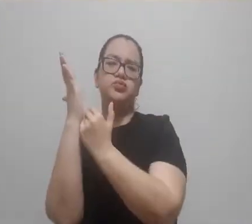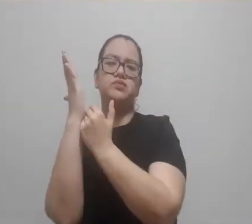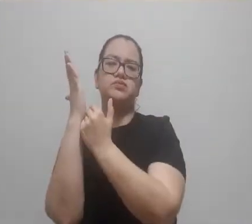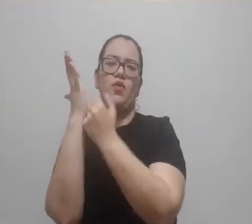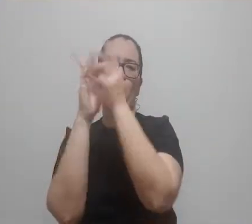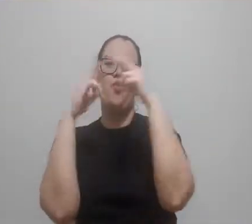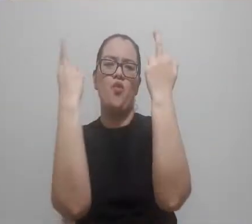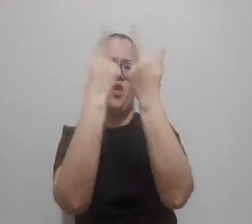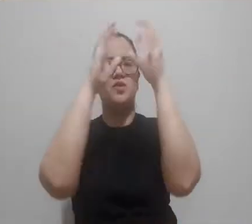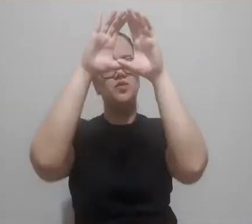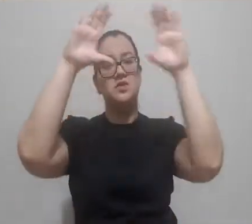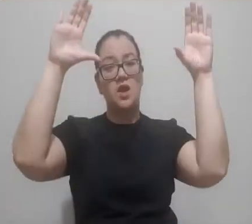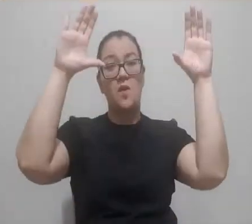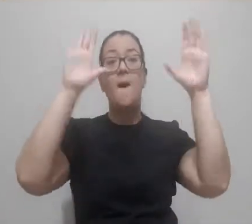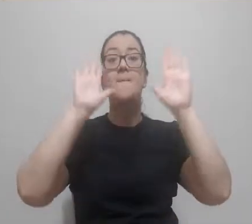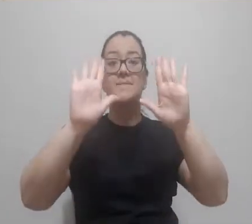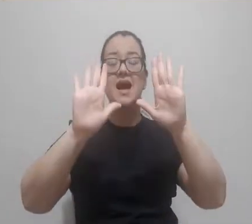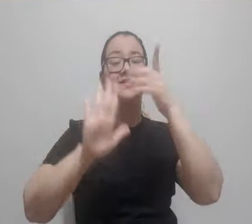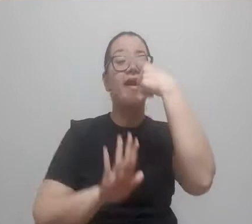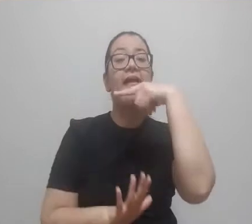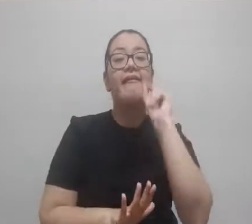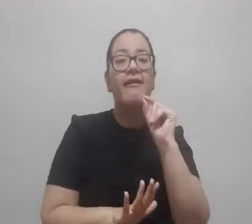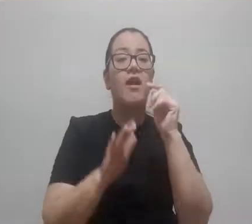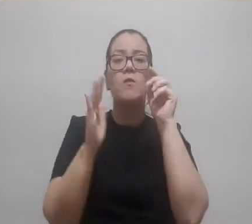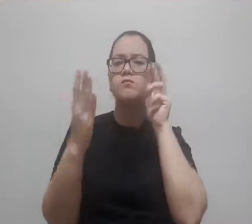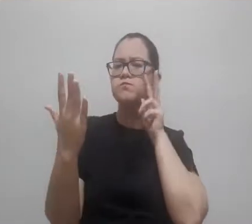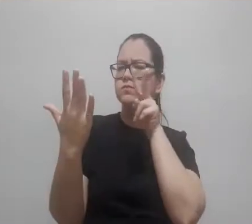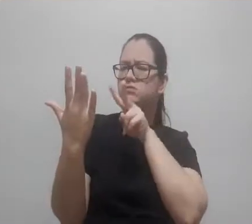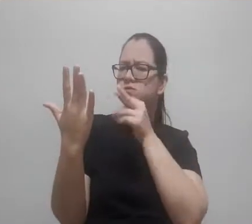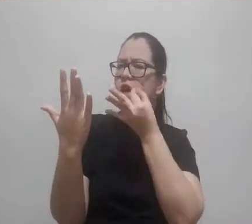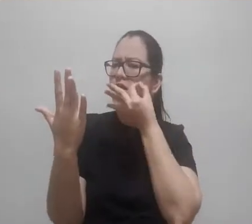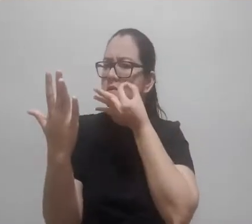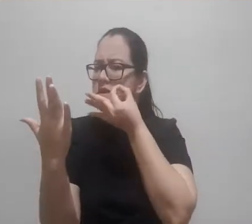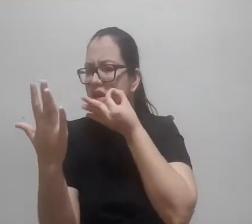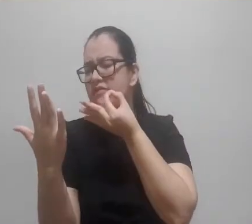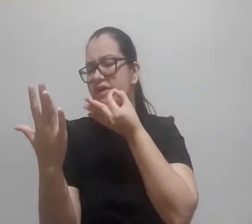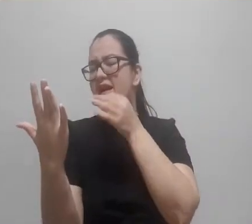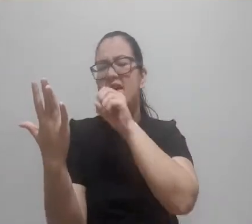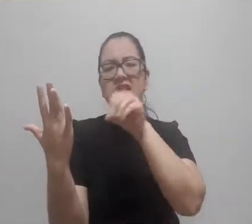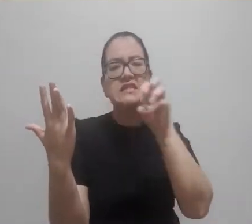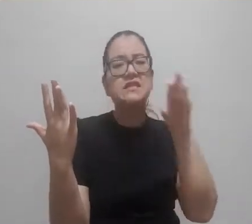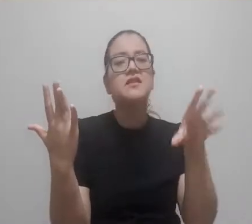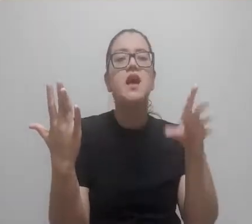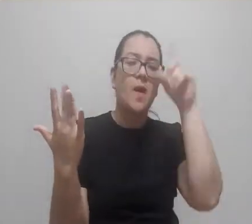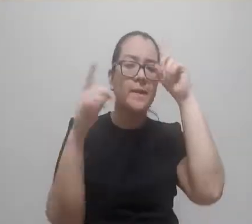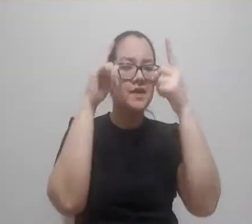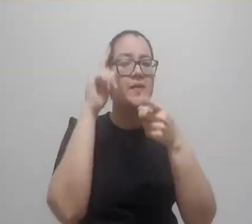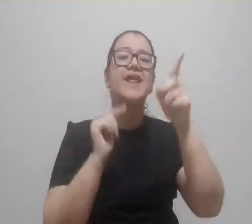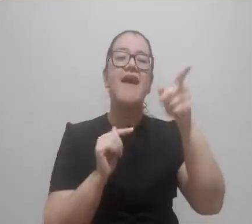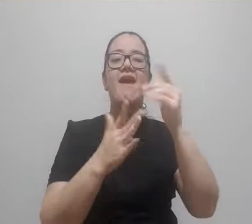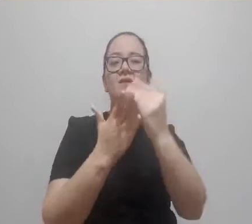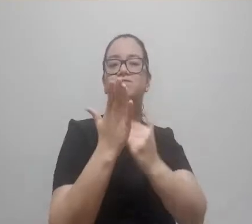os observar e ensinar, esse será considerado grande no reino dos céus. Versículo